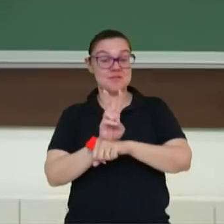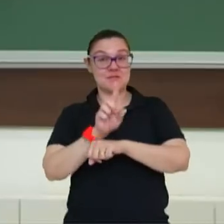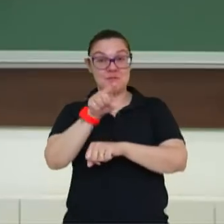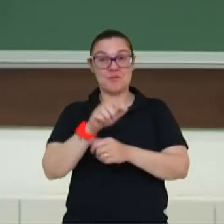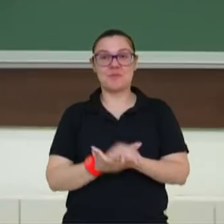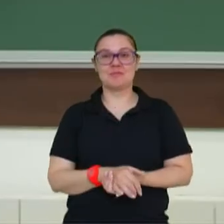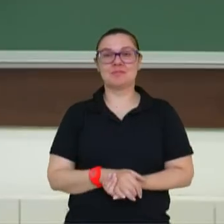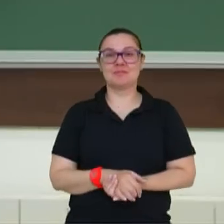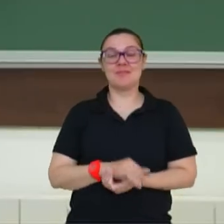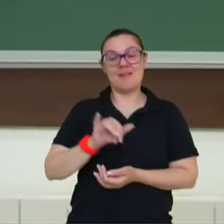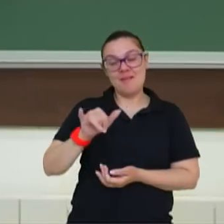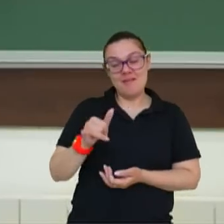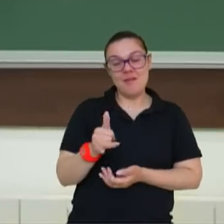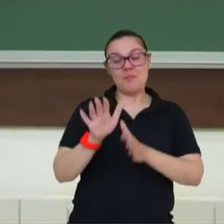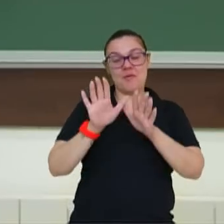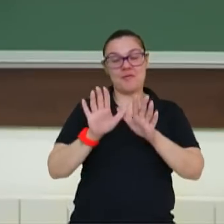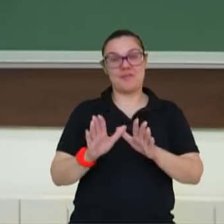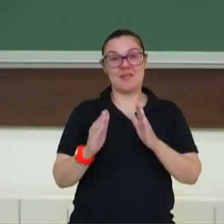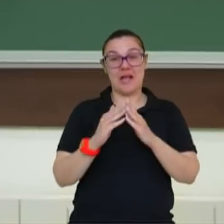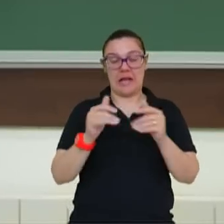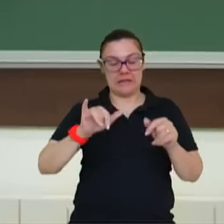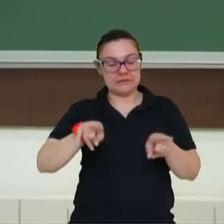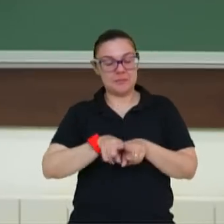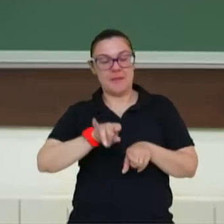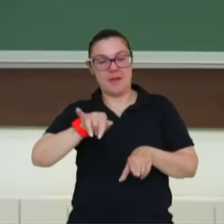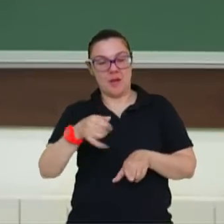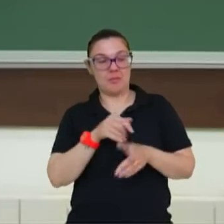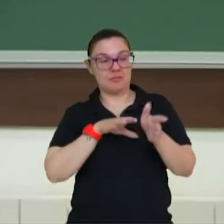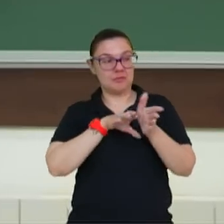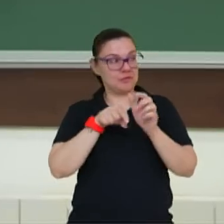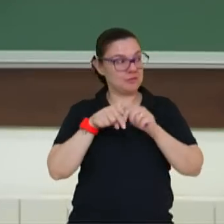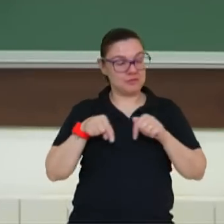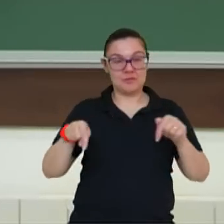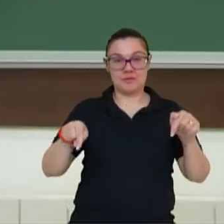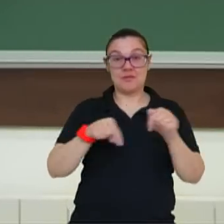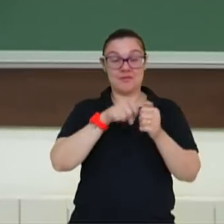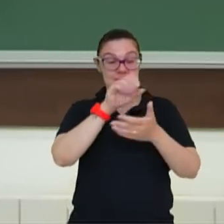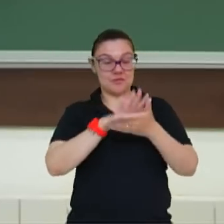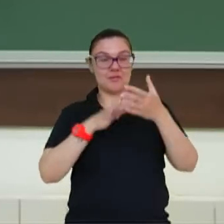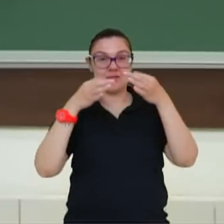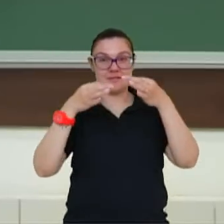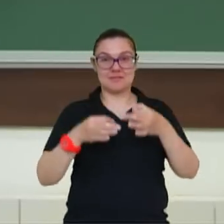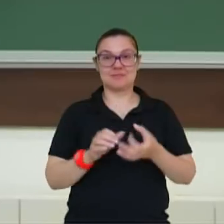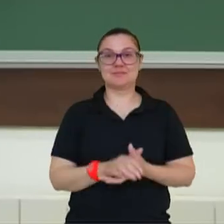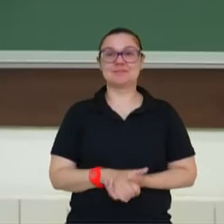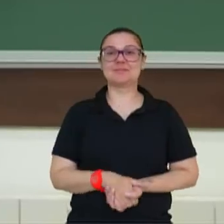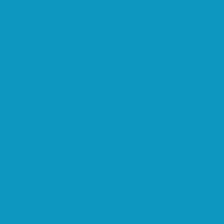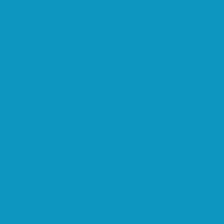cuidem e aproveitem bastante a plataforma e façam as atividades direitinho.